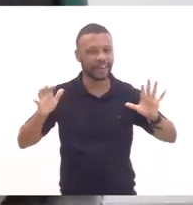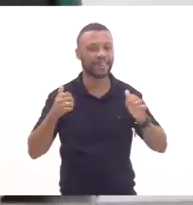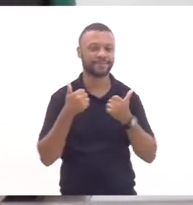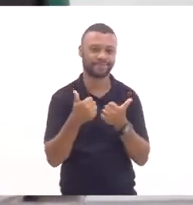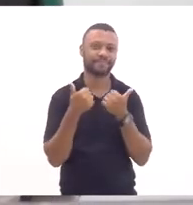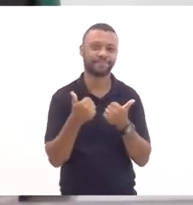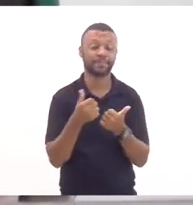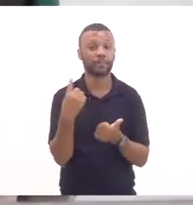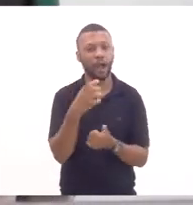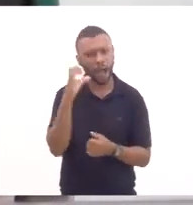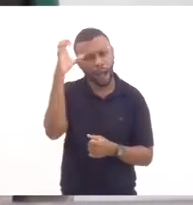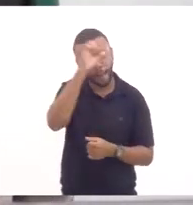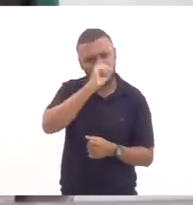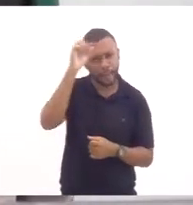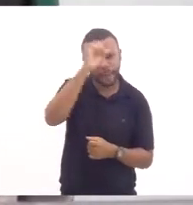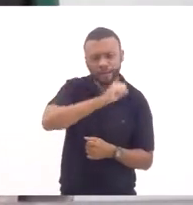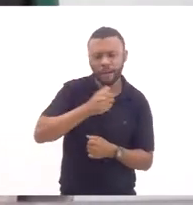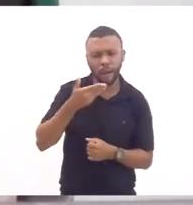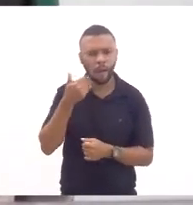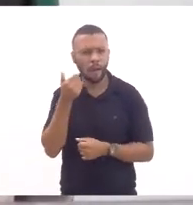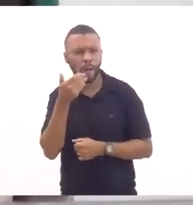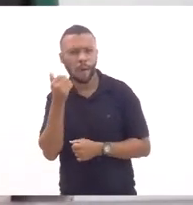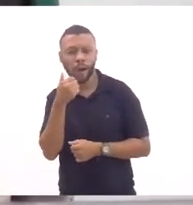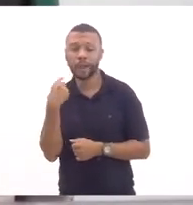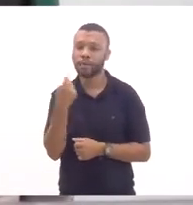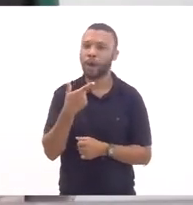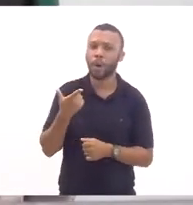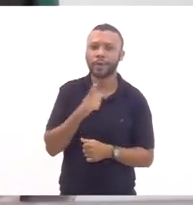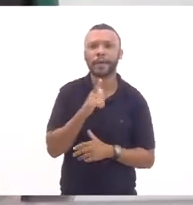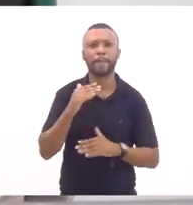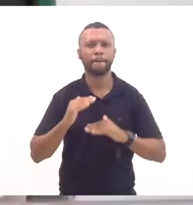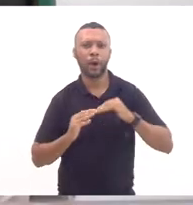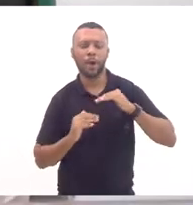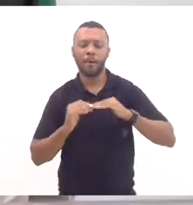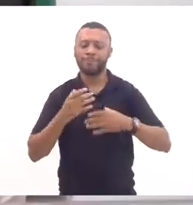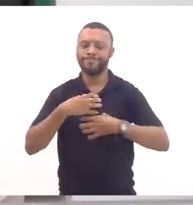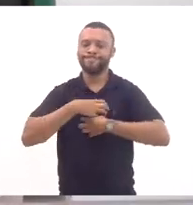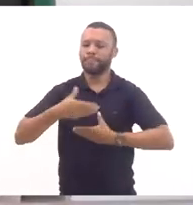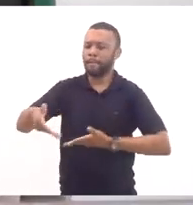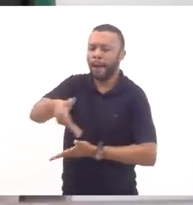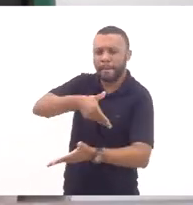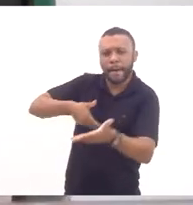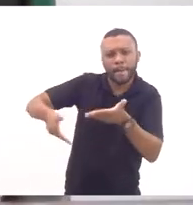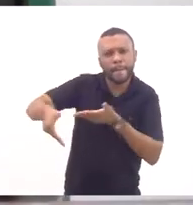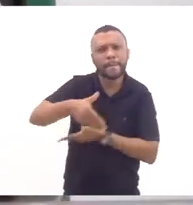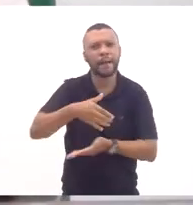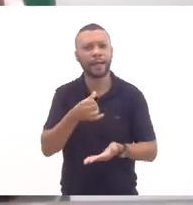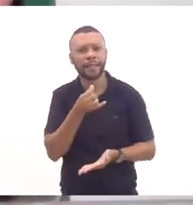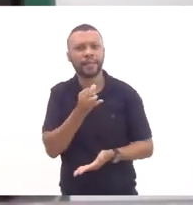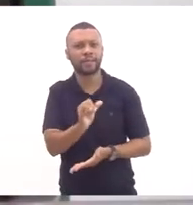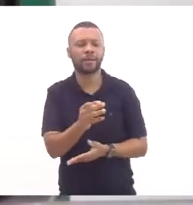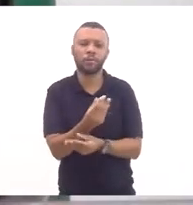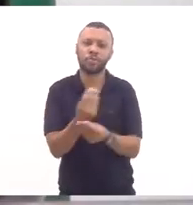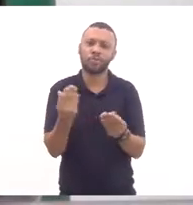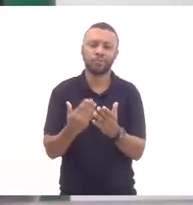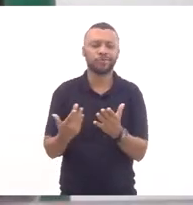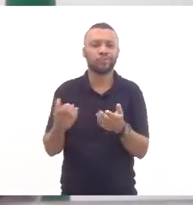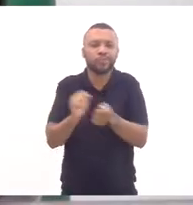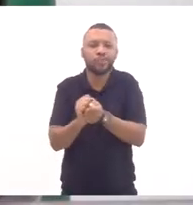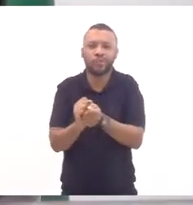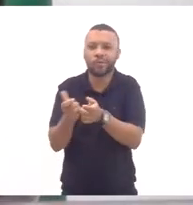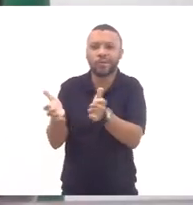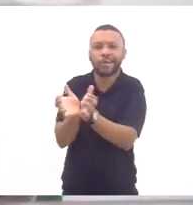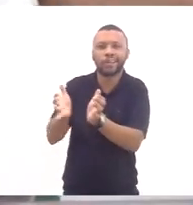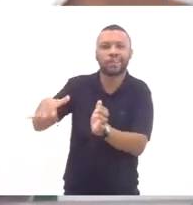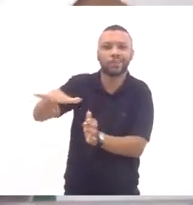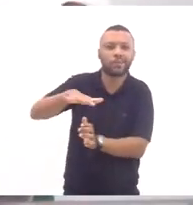Então, a gente aprende muito e a gente se reenergiza muito, né, com essa turma. Eles